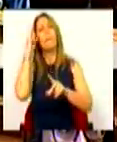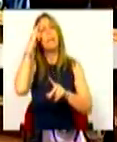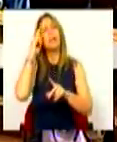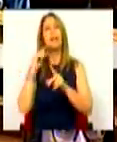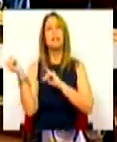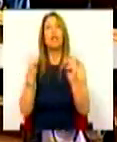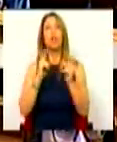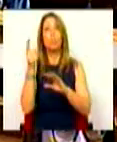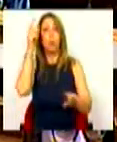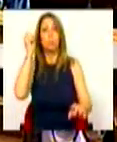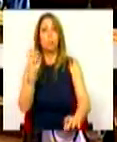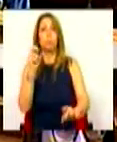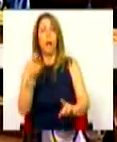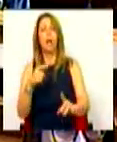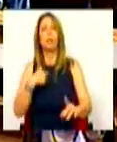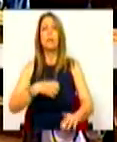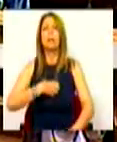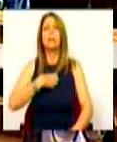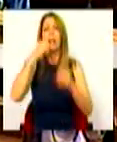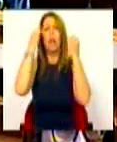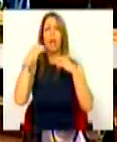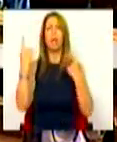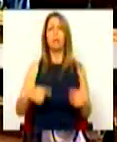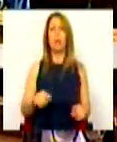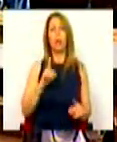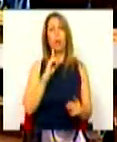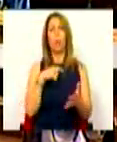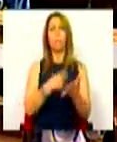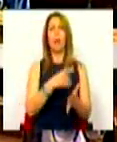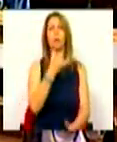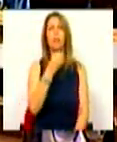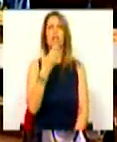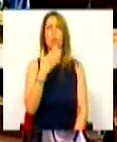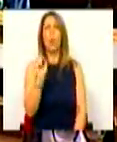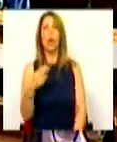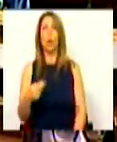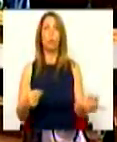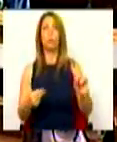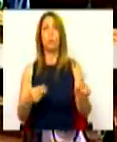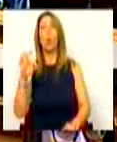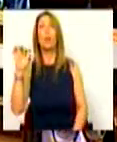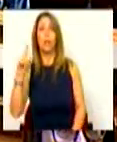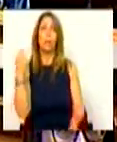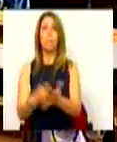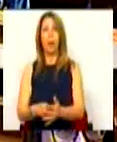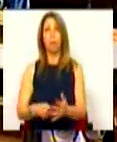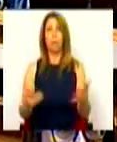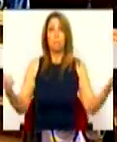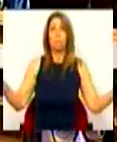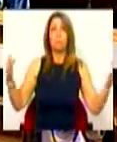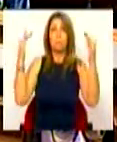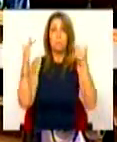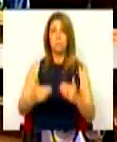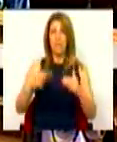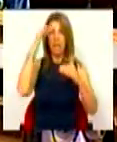pessoas quando em vez de pagar 201 euros, pagar 80. É uma poupança de 1.400 euros. Que ilusão é esta, Sr.